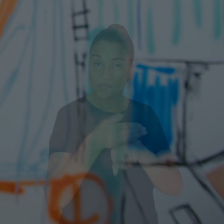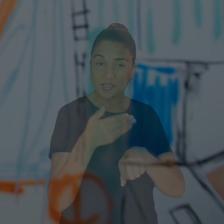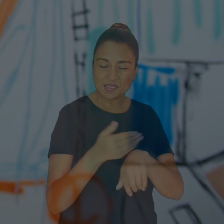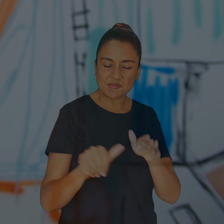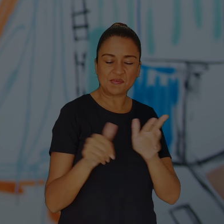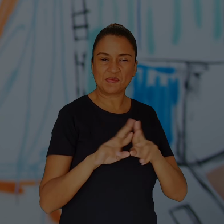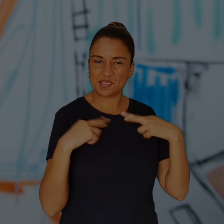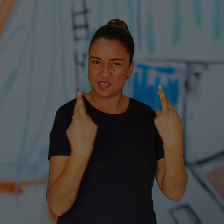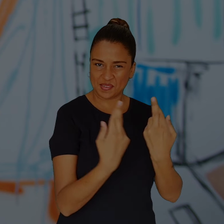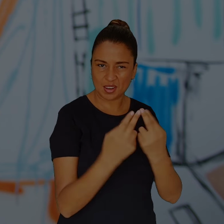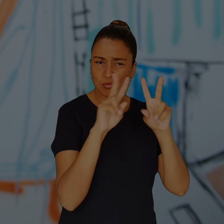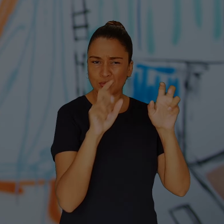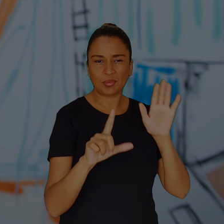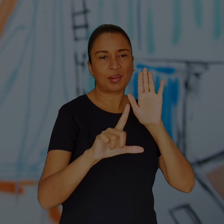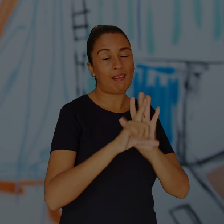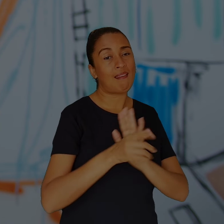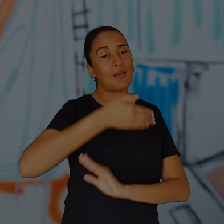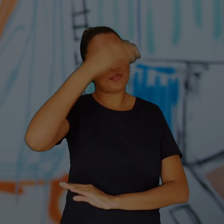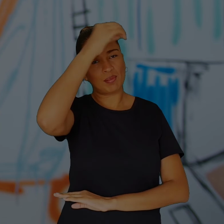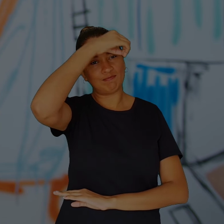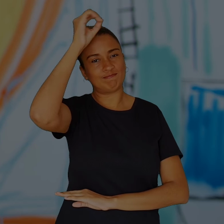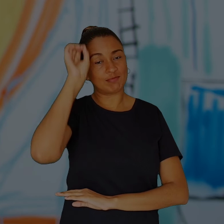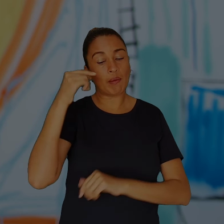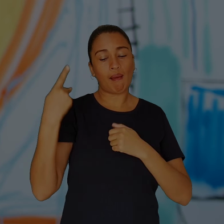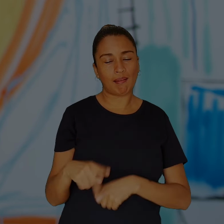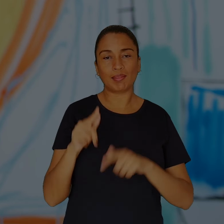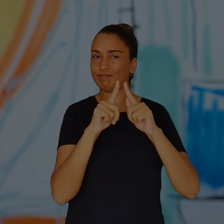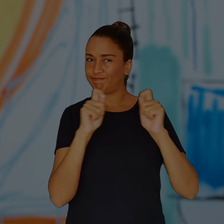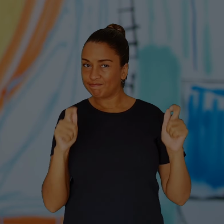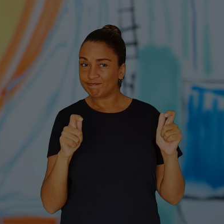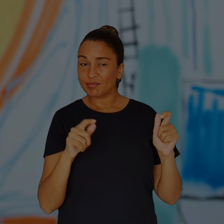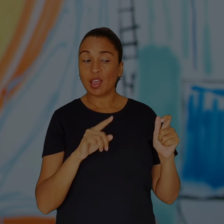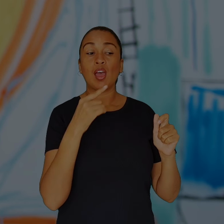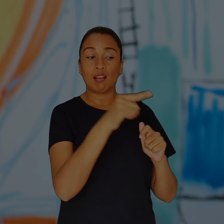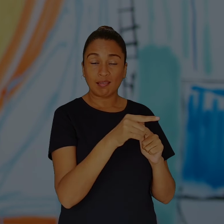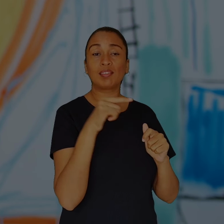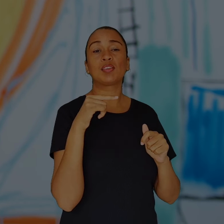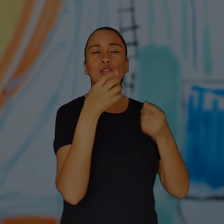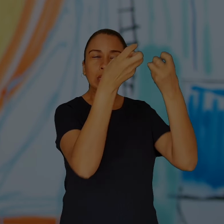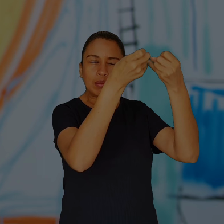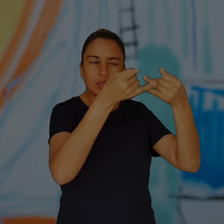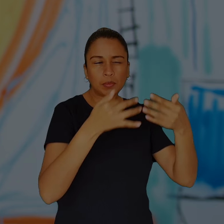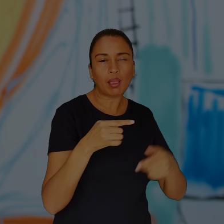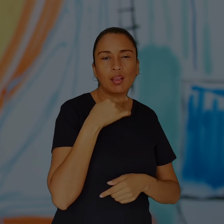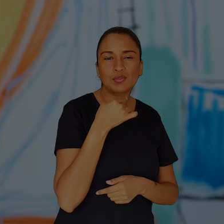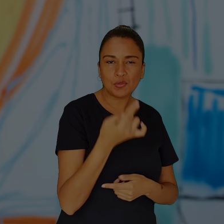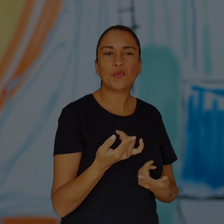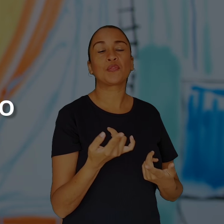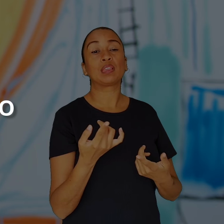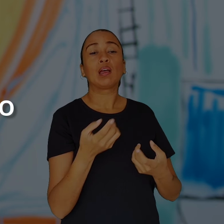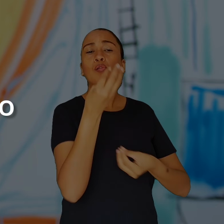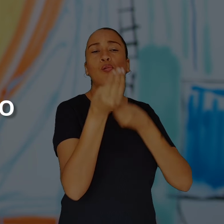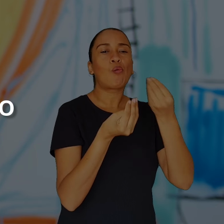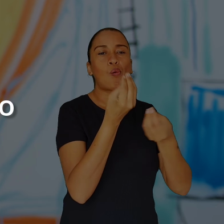Participe da primeira oitiva sobre a Lei Paulo Gustavo em Guabiruba. Nela, estaremos tirando dúvidas, explicando como é que funciona a lei e como é